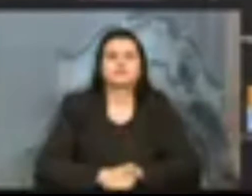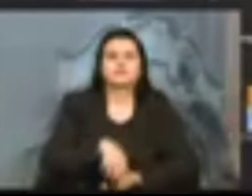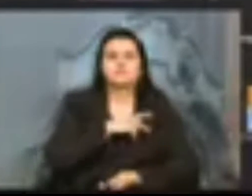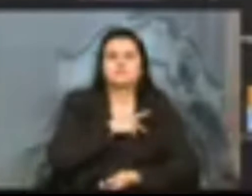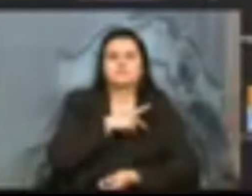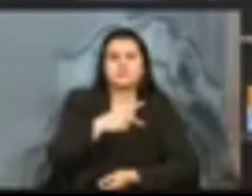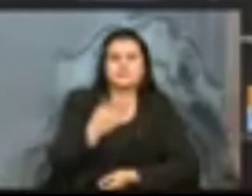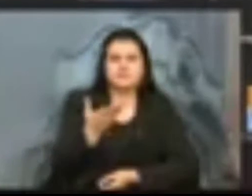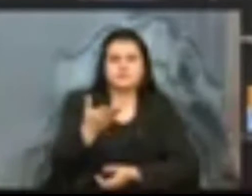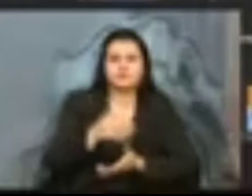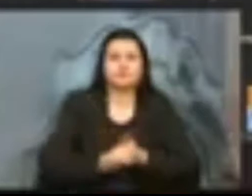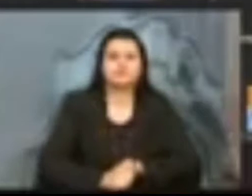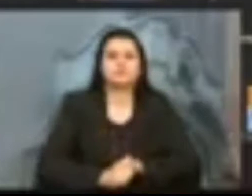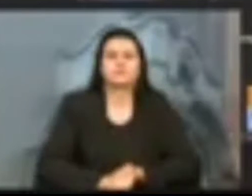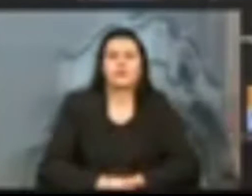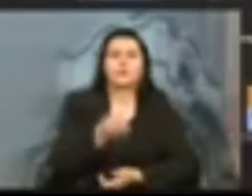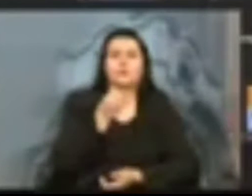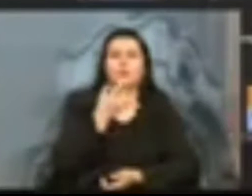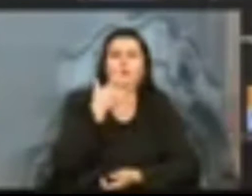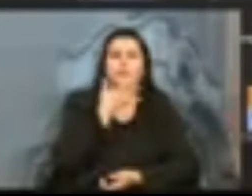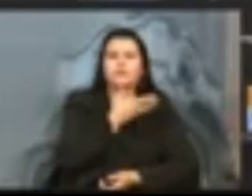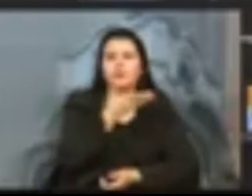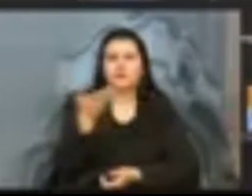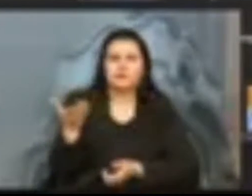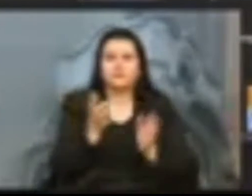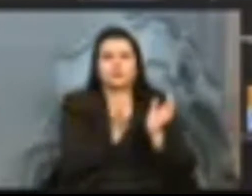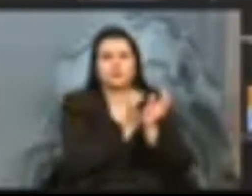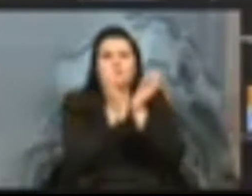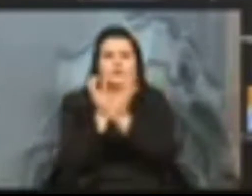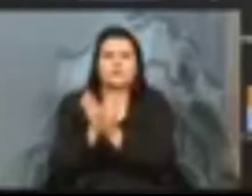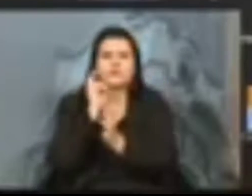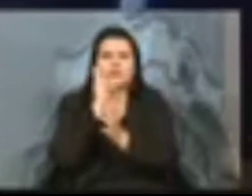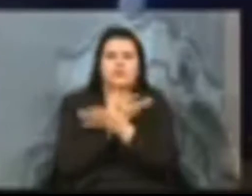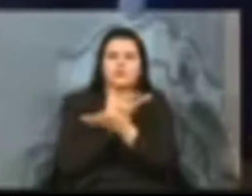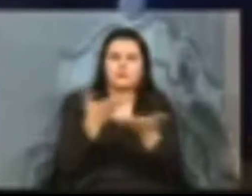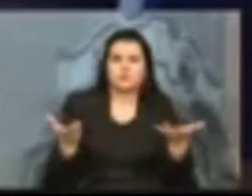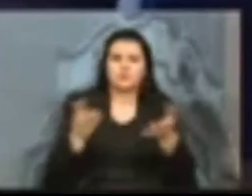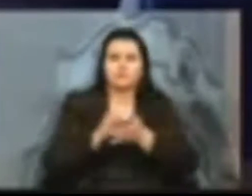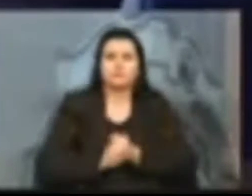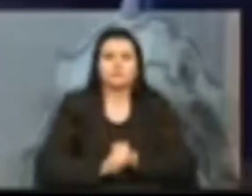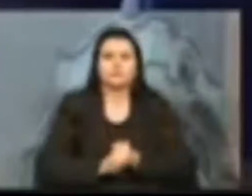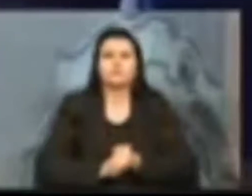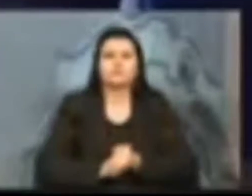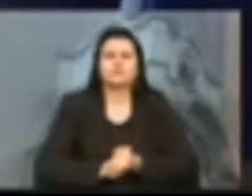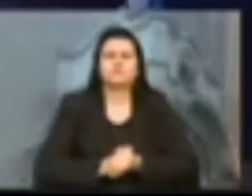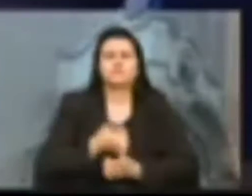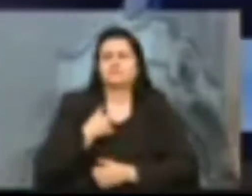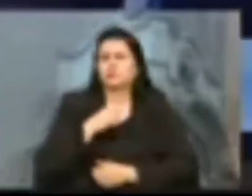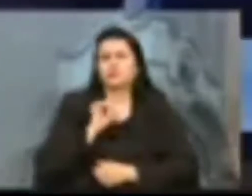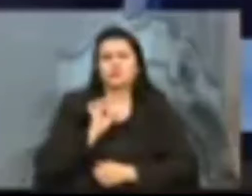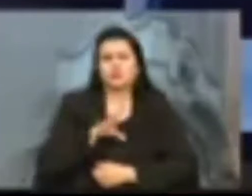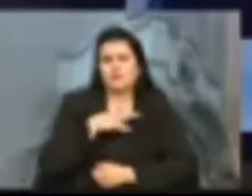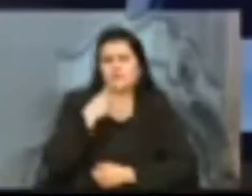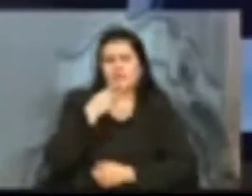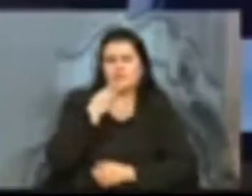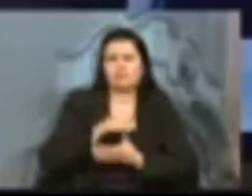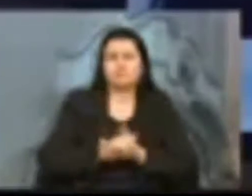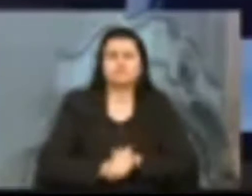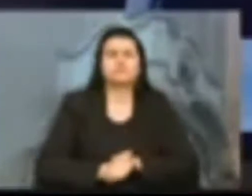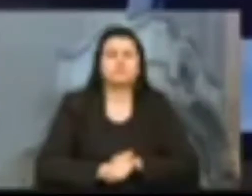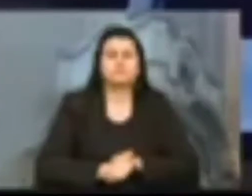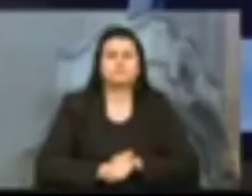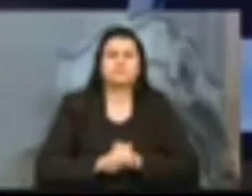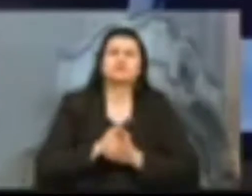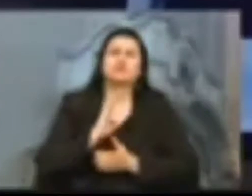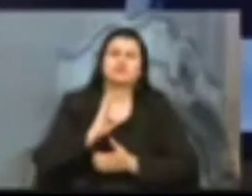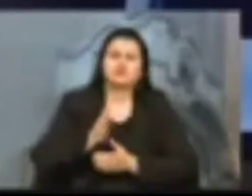presidente. Boa tarde, colegas vereadores e vereadoras. Então, só comentar que já,